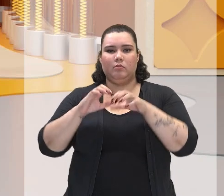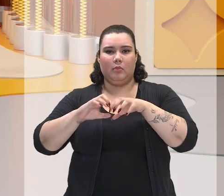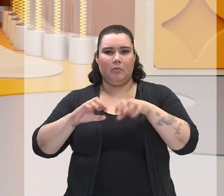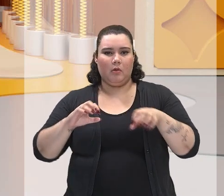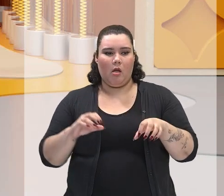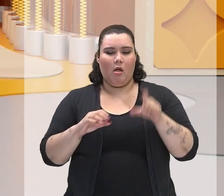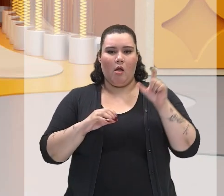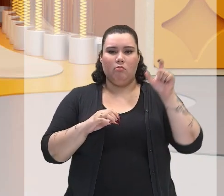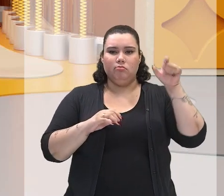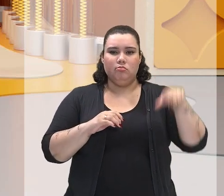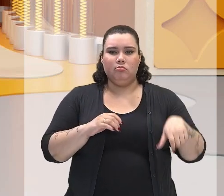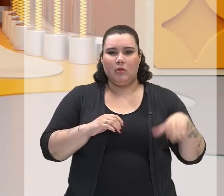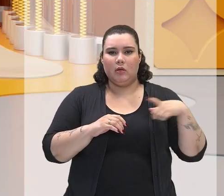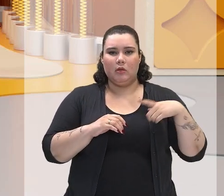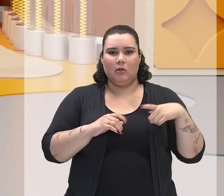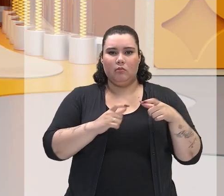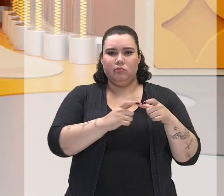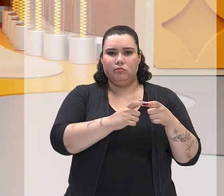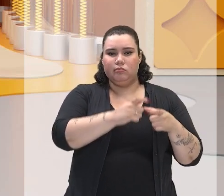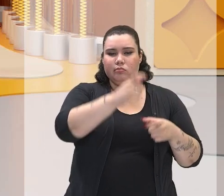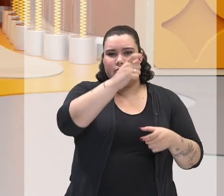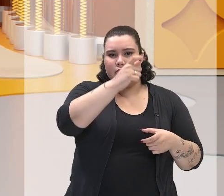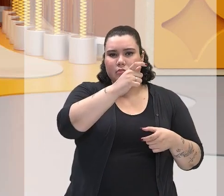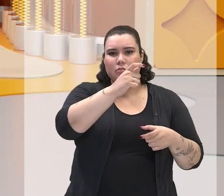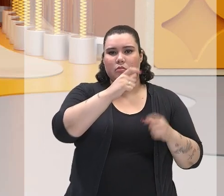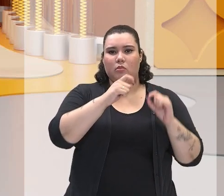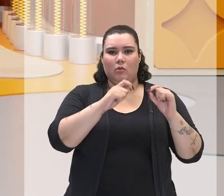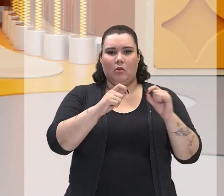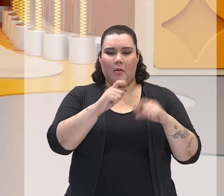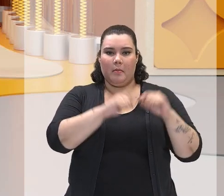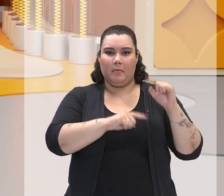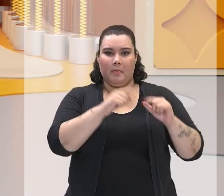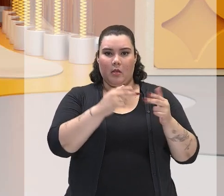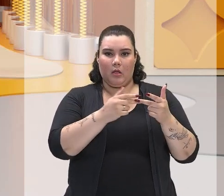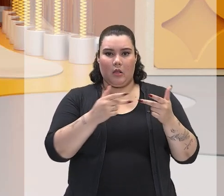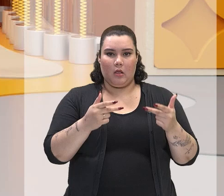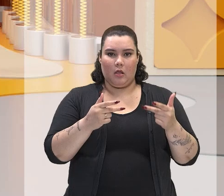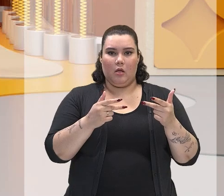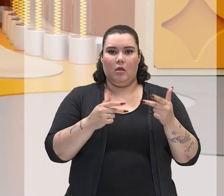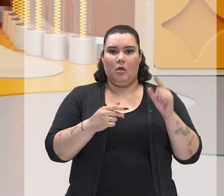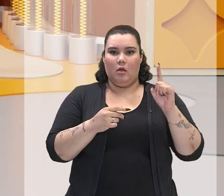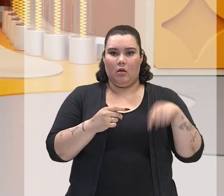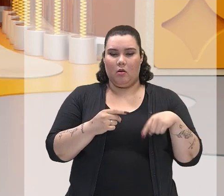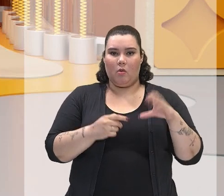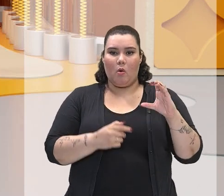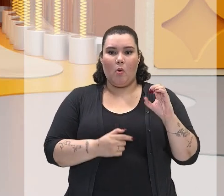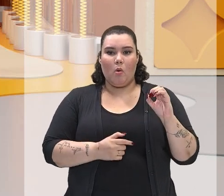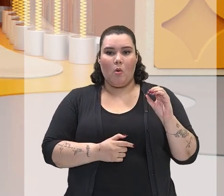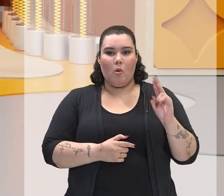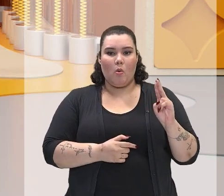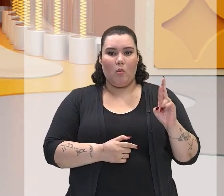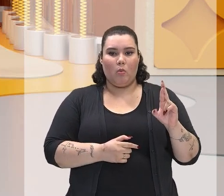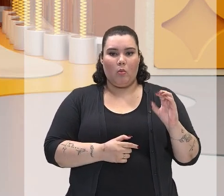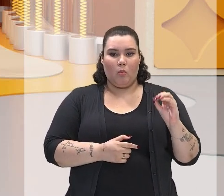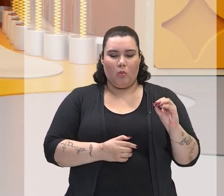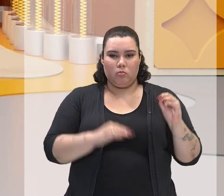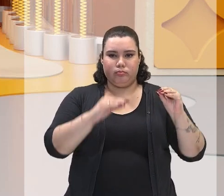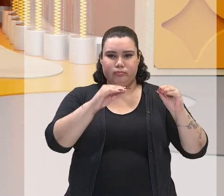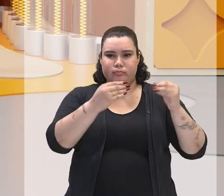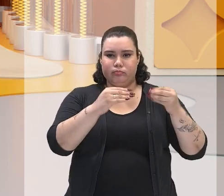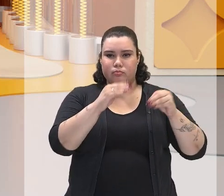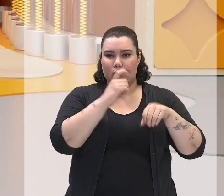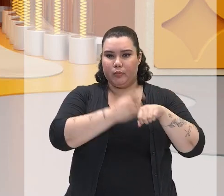tem um pedaço de um material que aparentemente é couro que está enrolado ali,